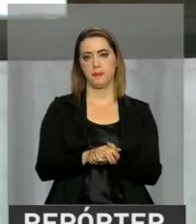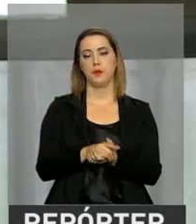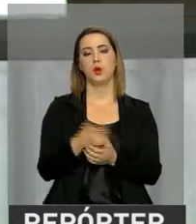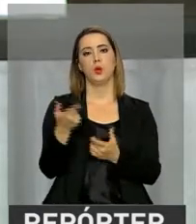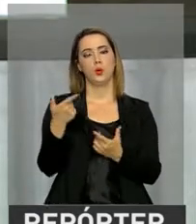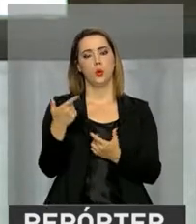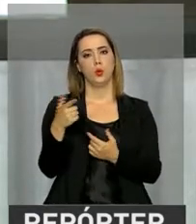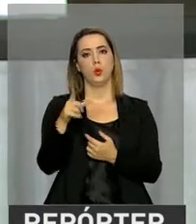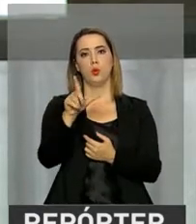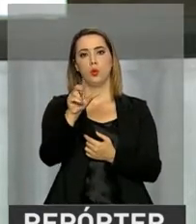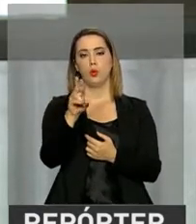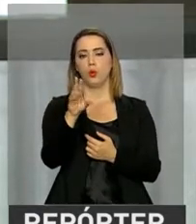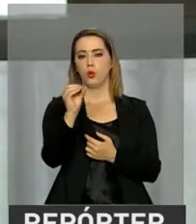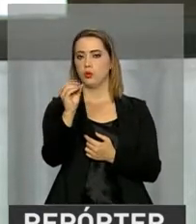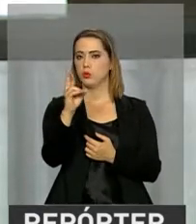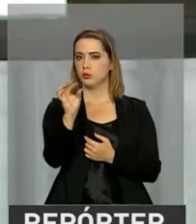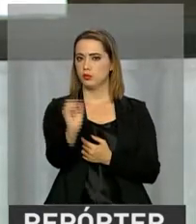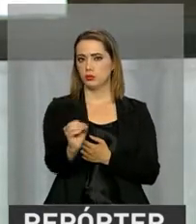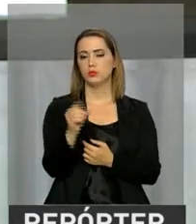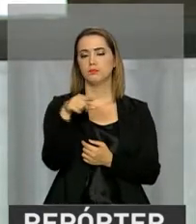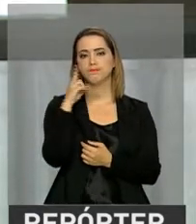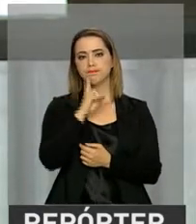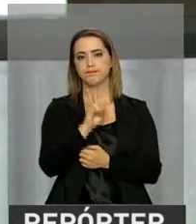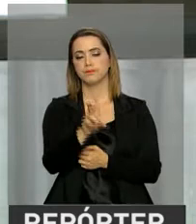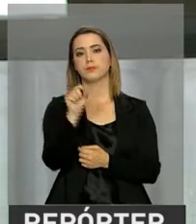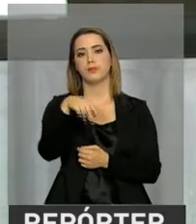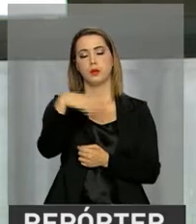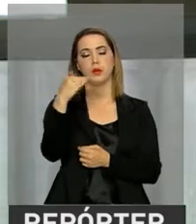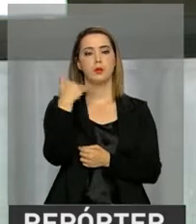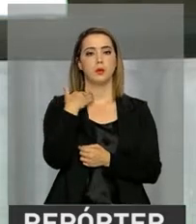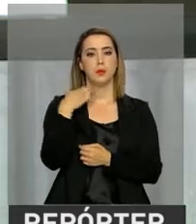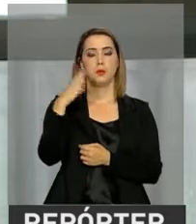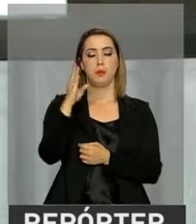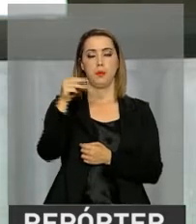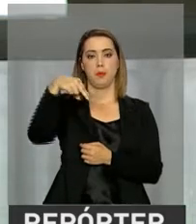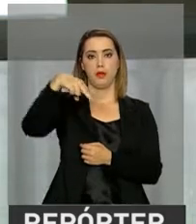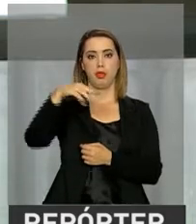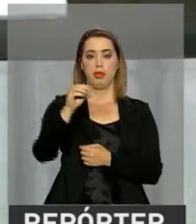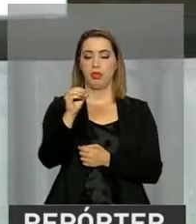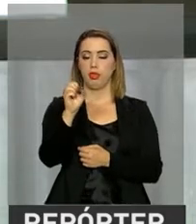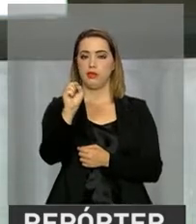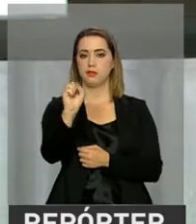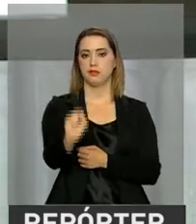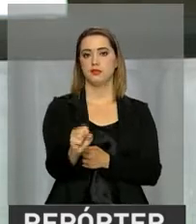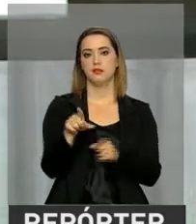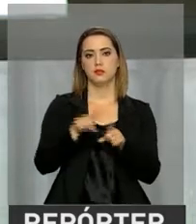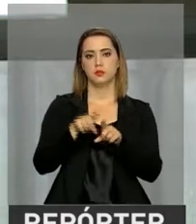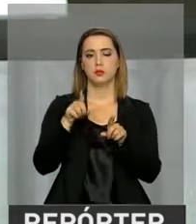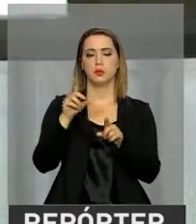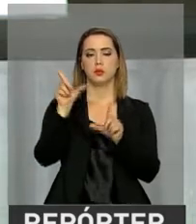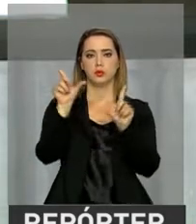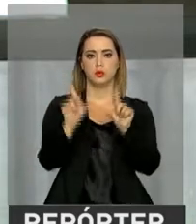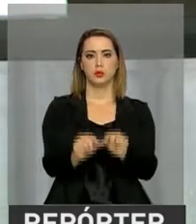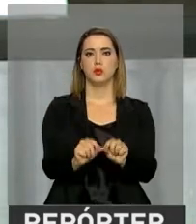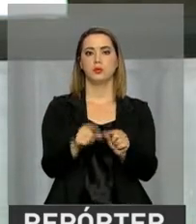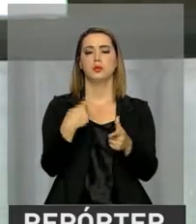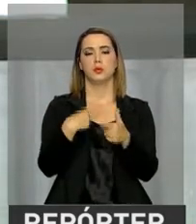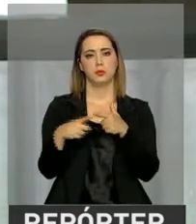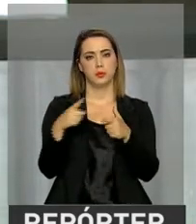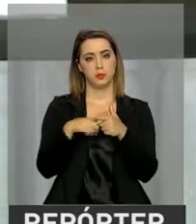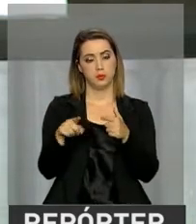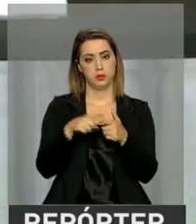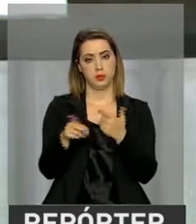lucro observado pelo bnds no terceiro trimestre deste ano se deveu a uma menor exposição ao risco